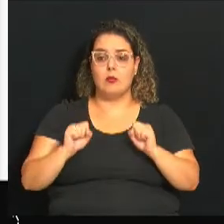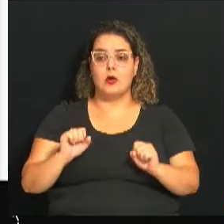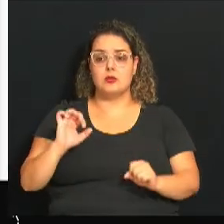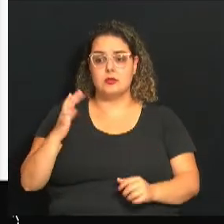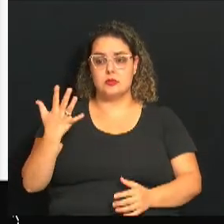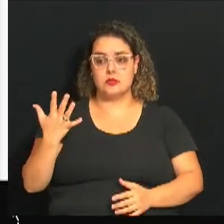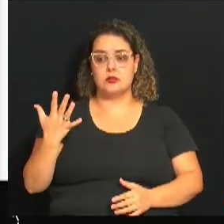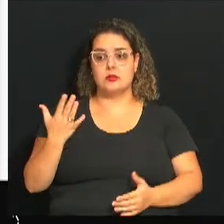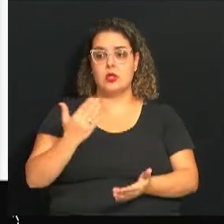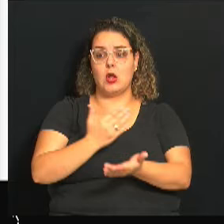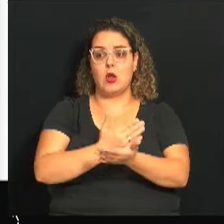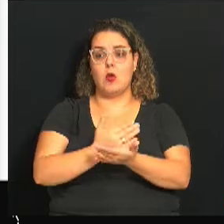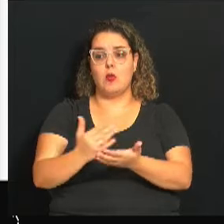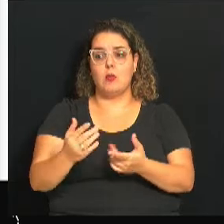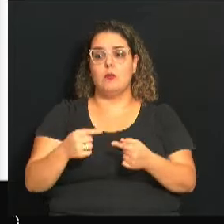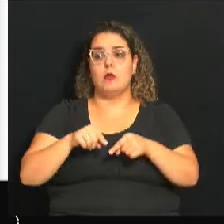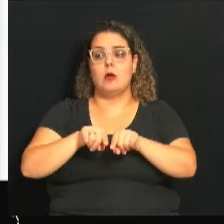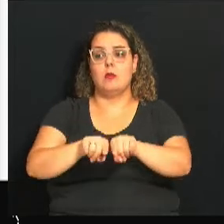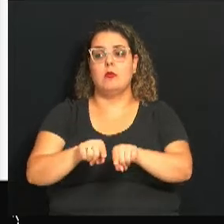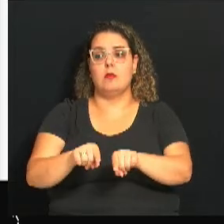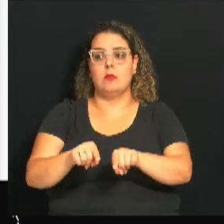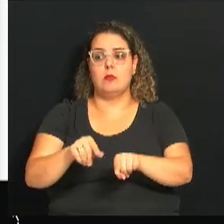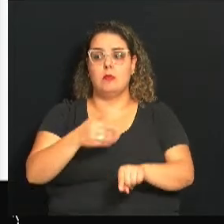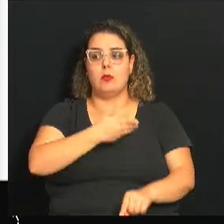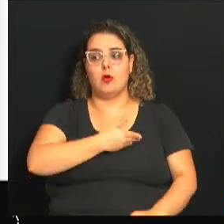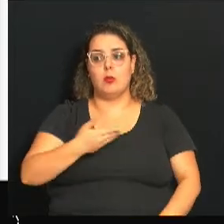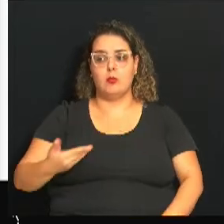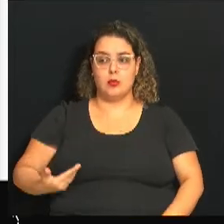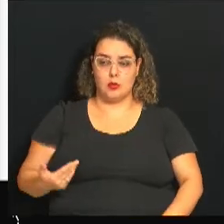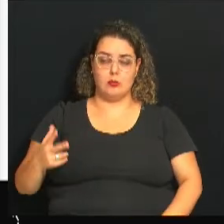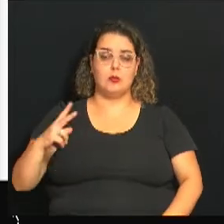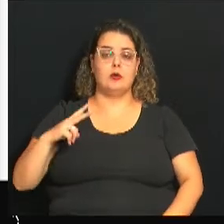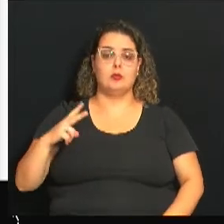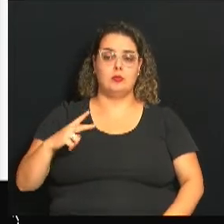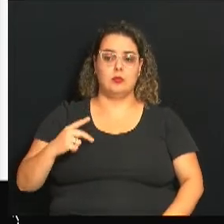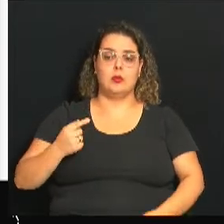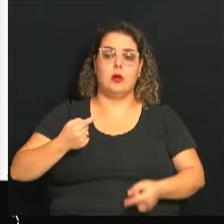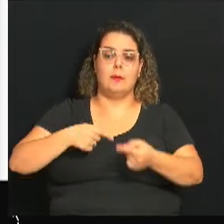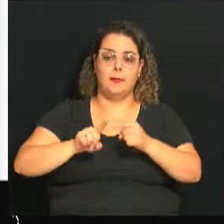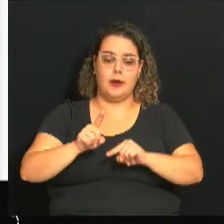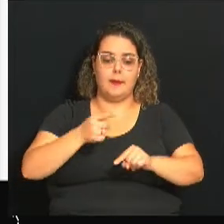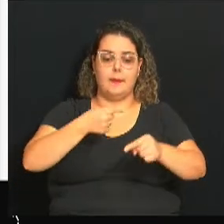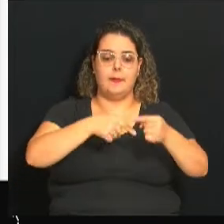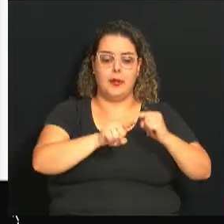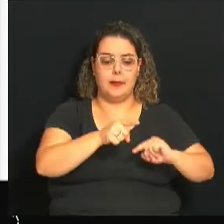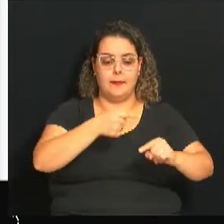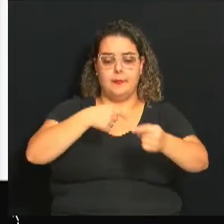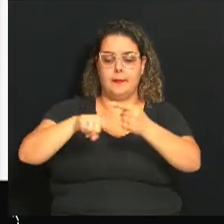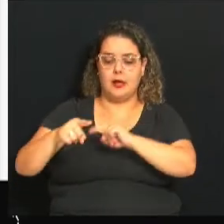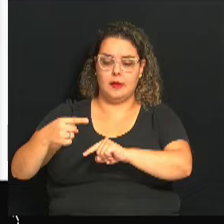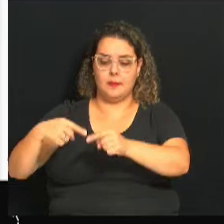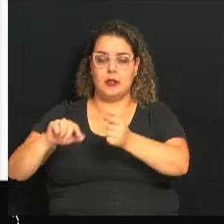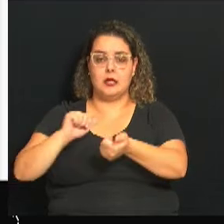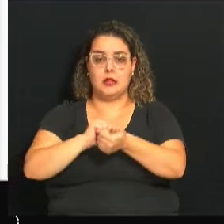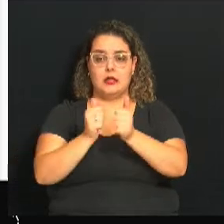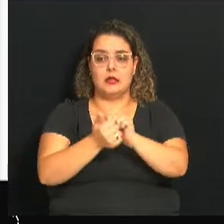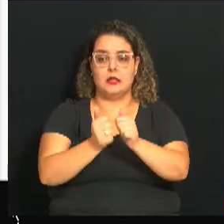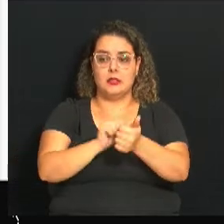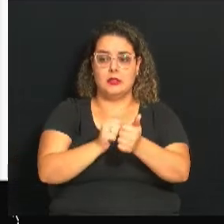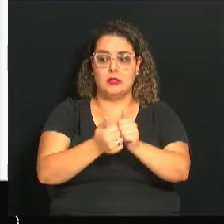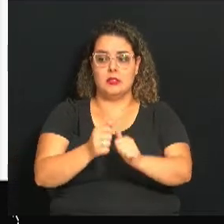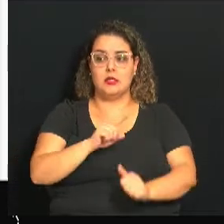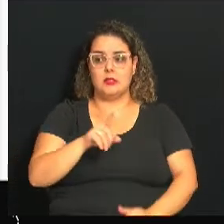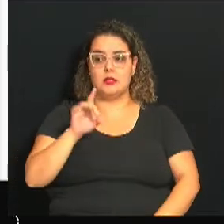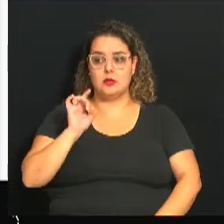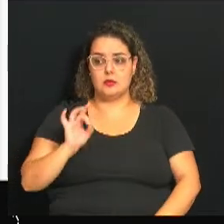do início uma parceria público-privada para já ir recuperando e requalificando não só os